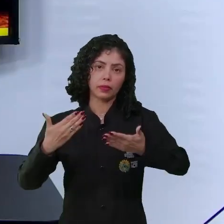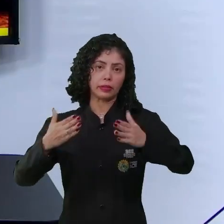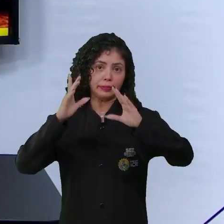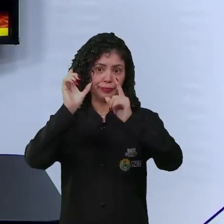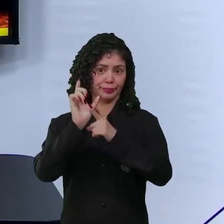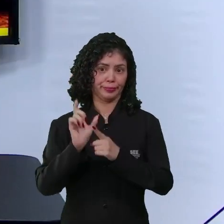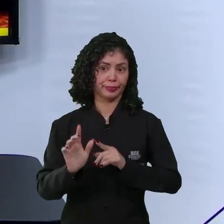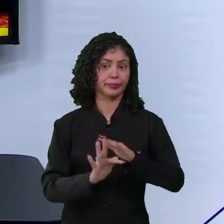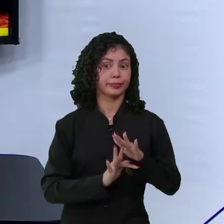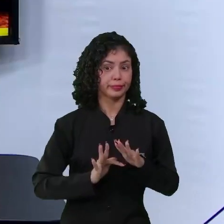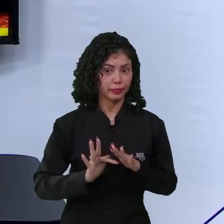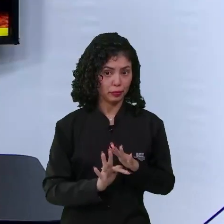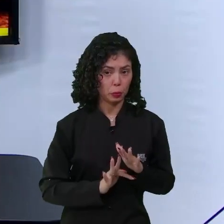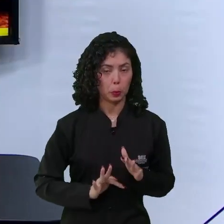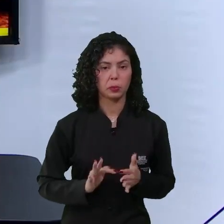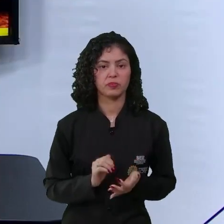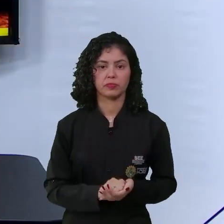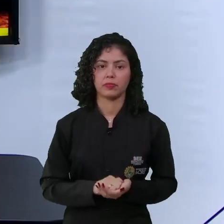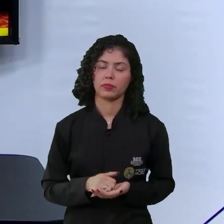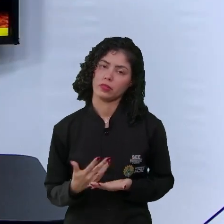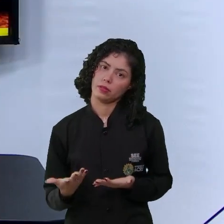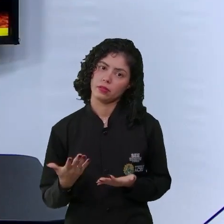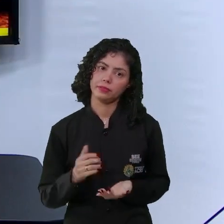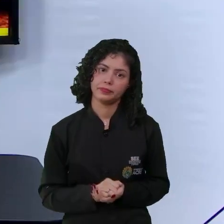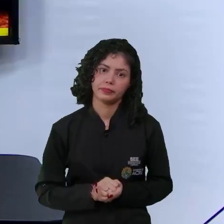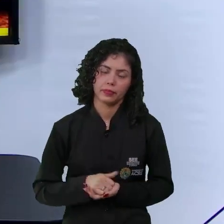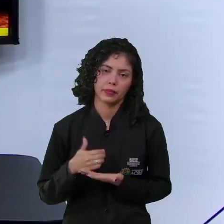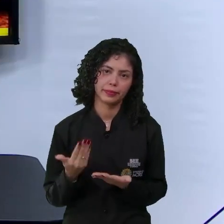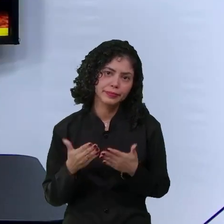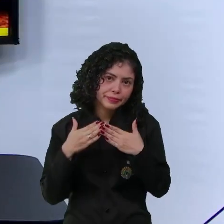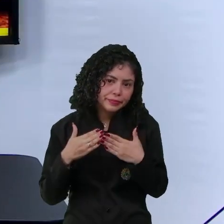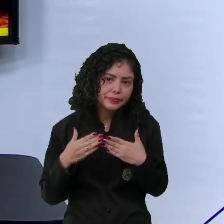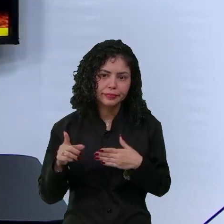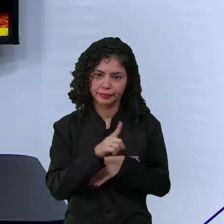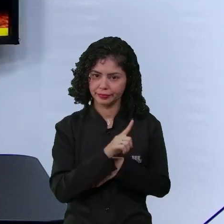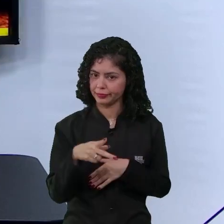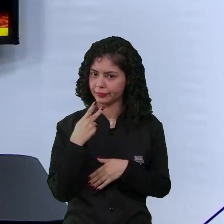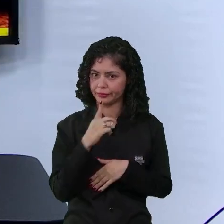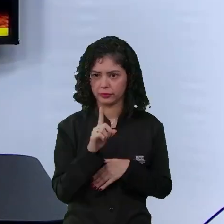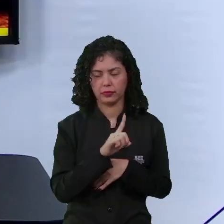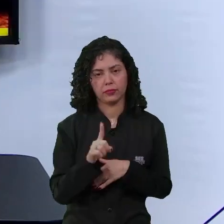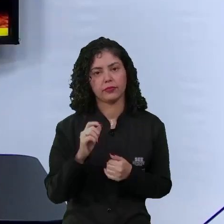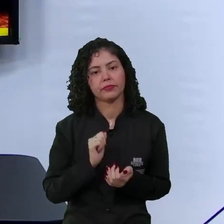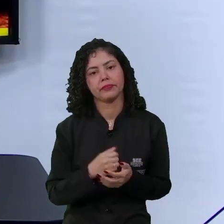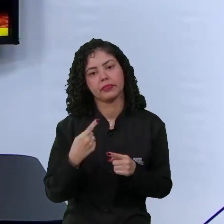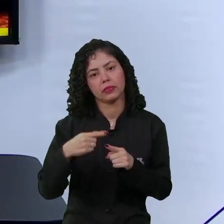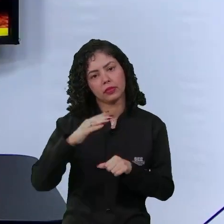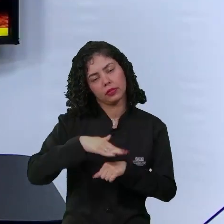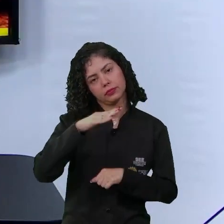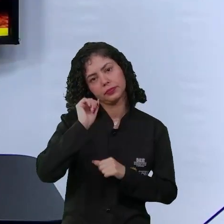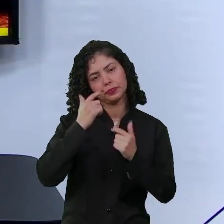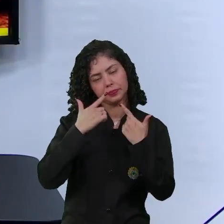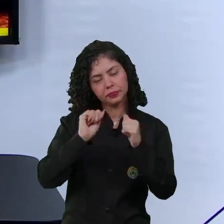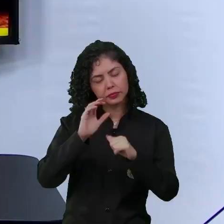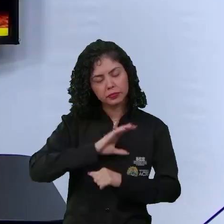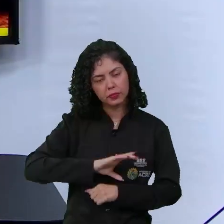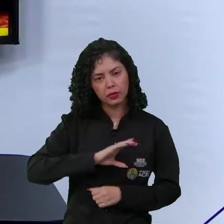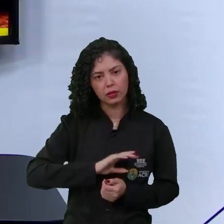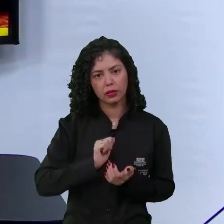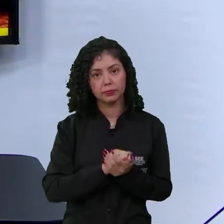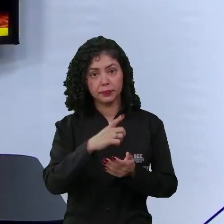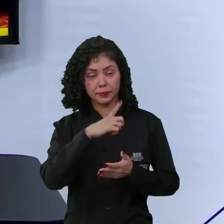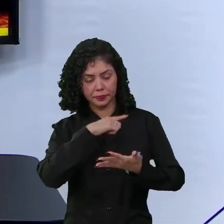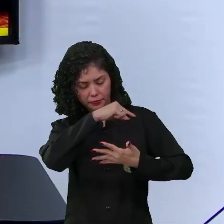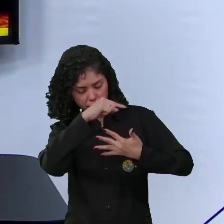venho a vossa senhoria, minha mãe, dizer que, pelo amor de Deus, você não vai falar assim. Então, por mais que a língua portuguesa, por exemplo,